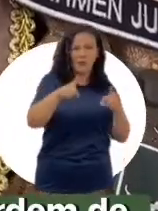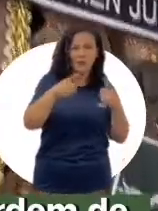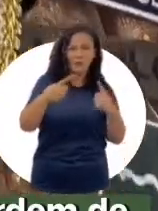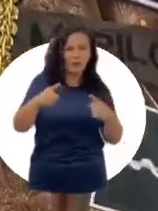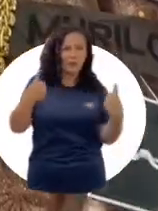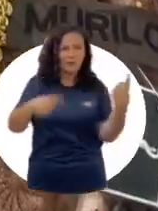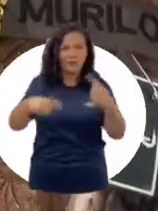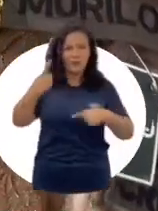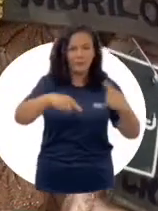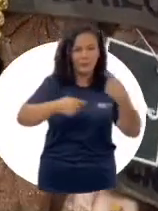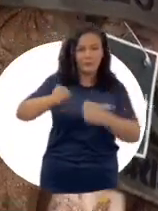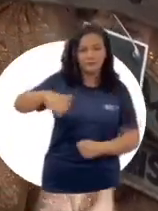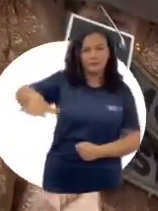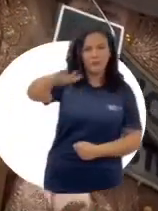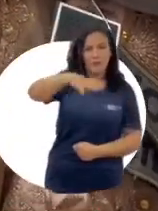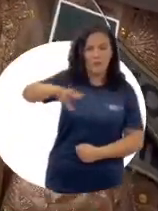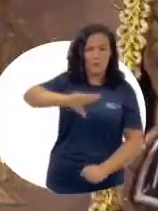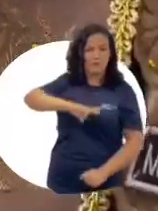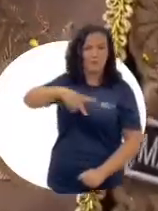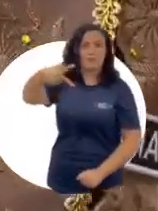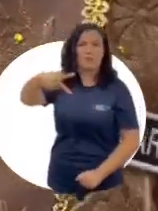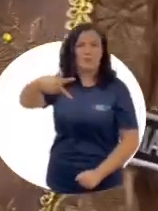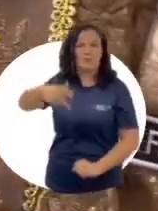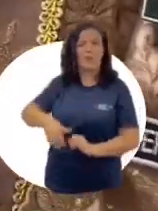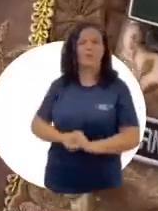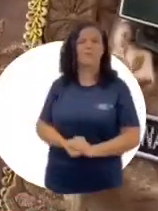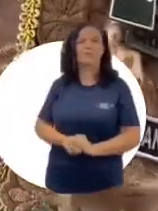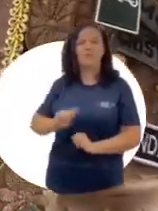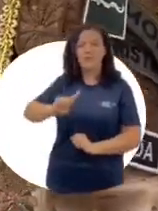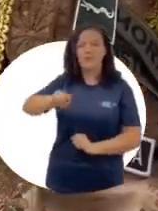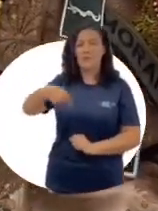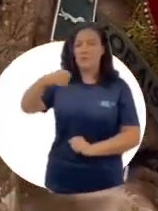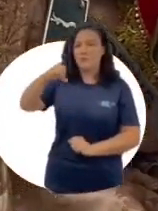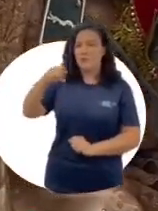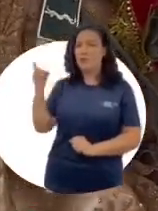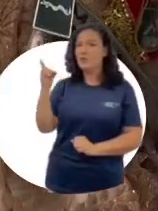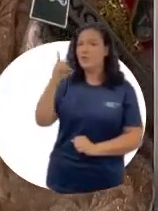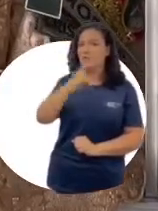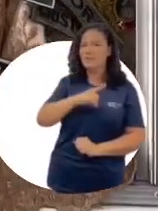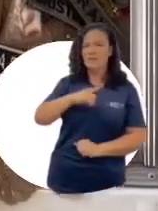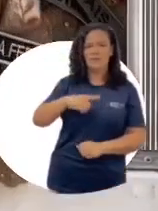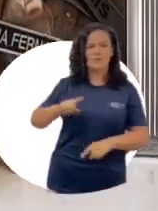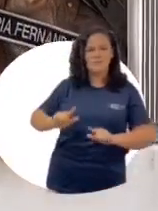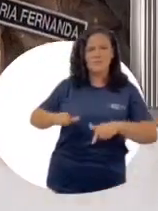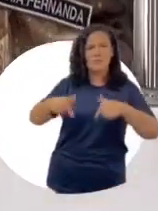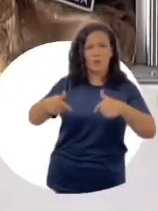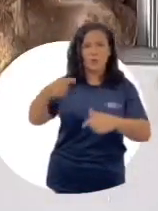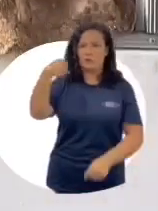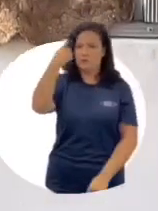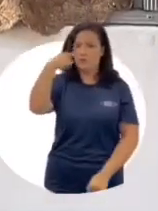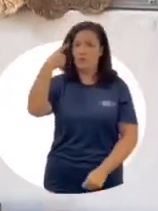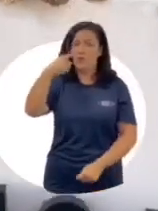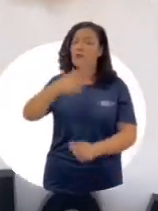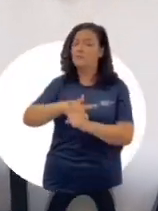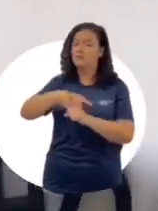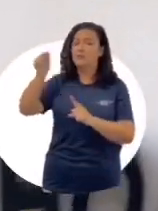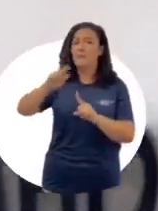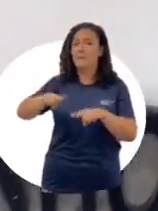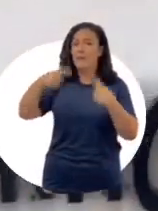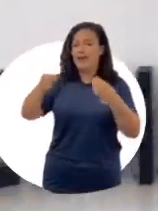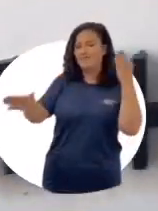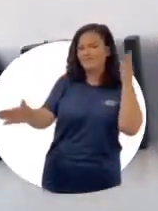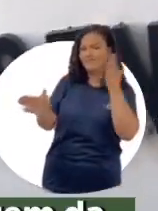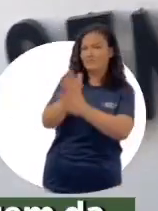na disputa pelo território com Portugal. Após 9 dias de batalha, os espanhóis venceram, mas